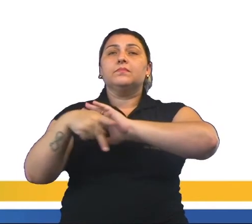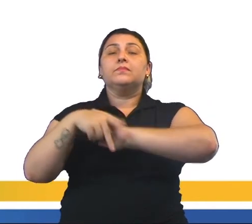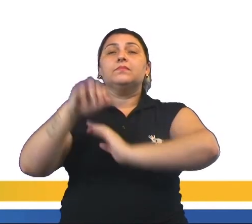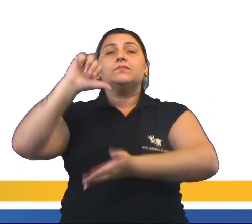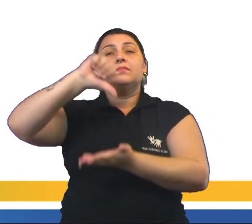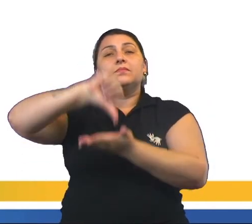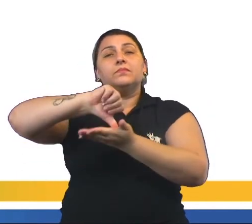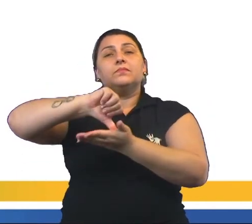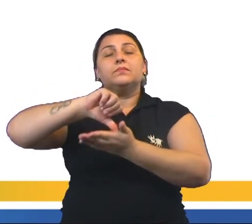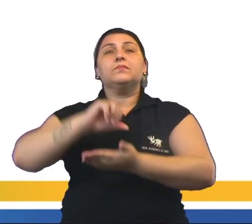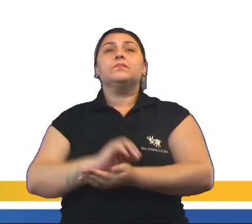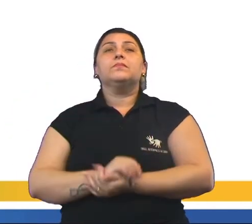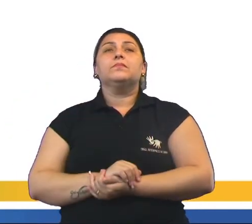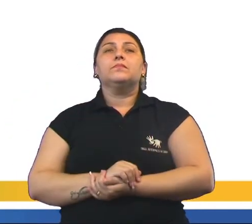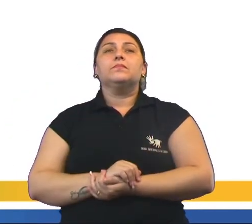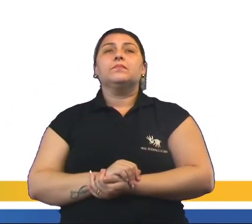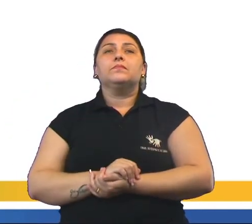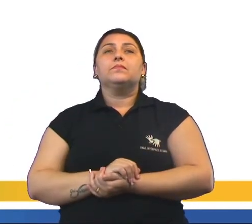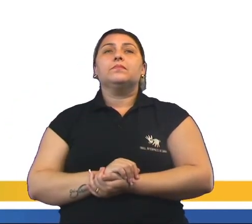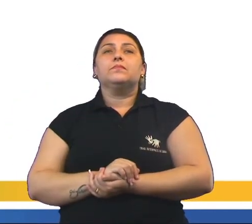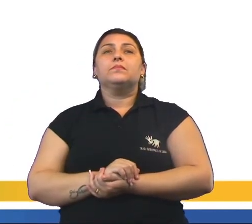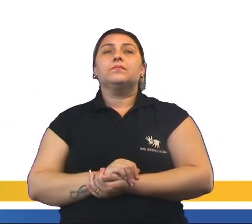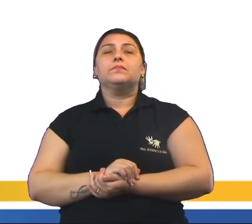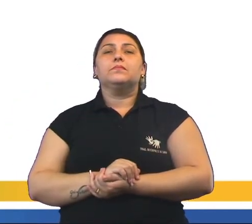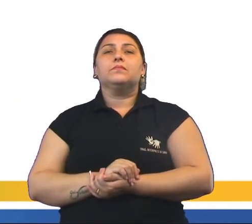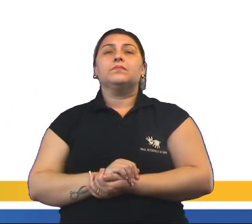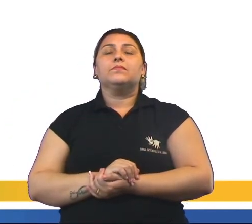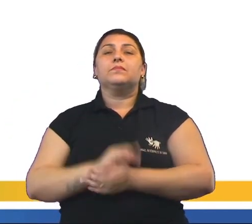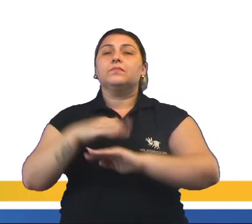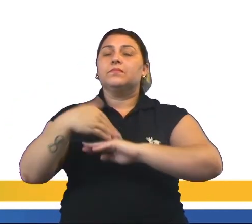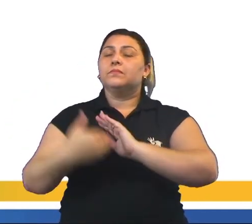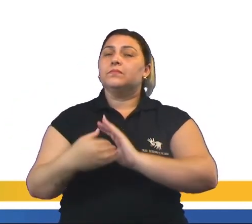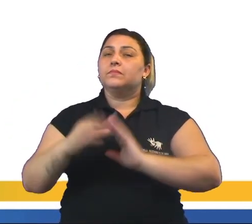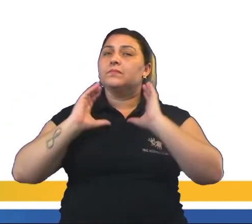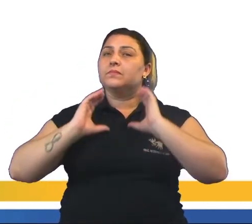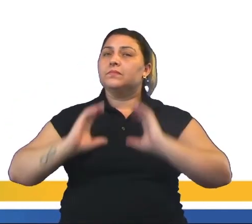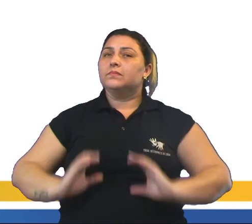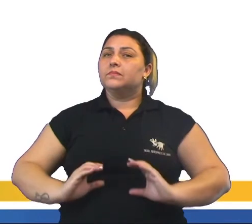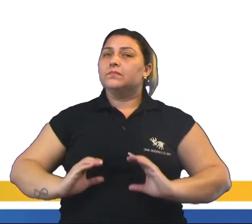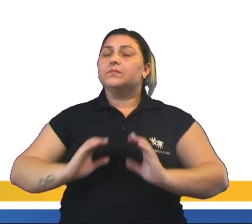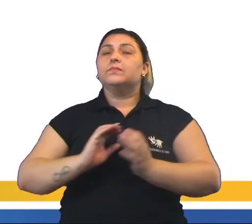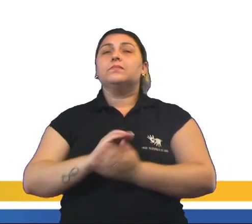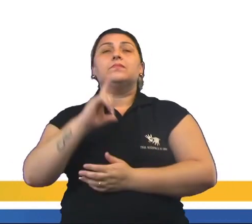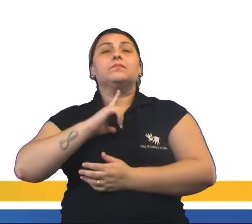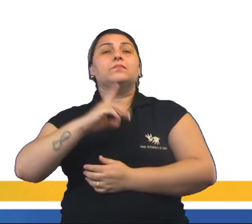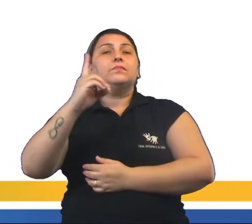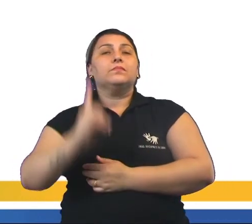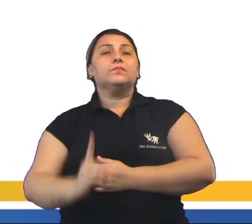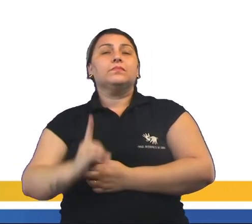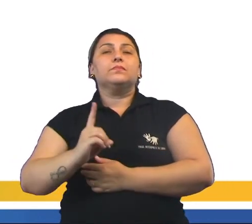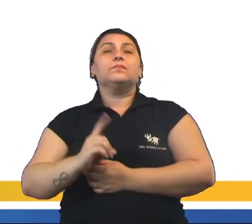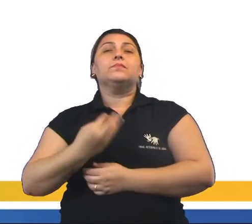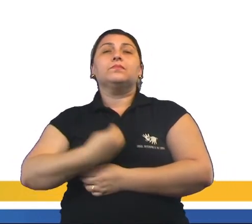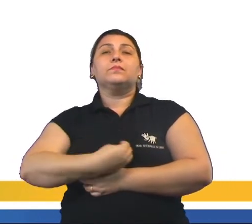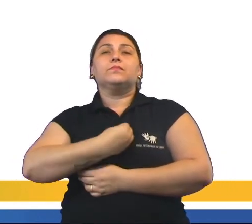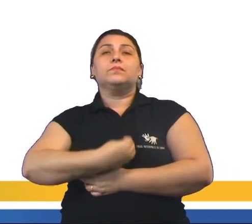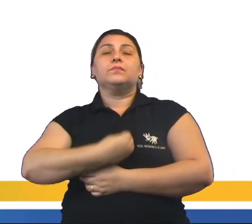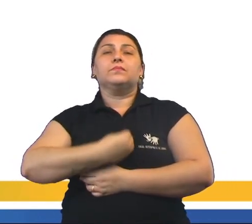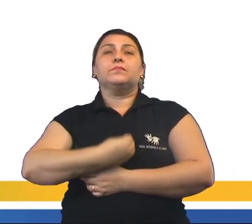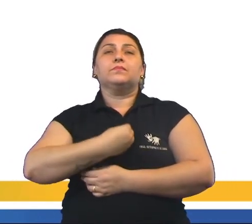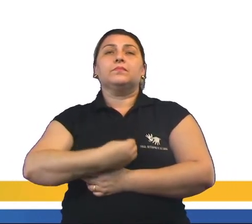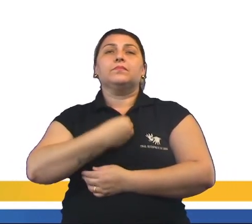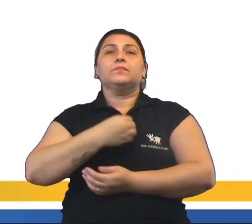Atenas, onde todos os cidadãos, né, eles tinham direitos de participar, né,